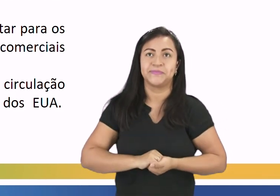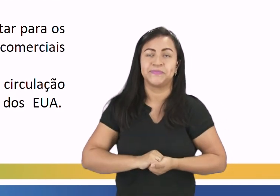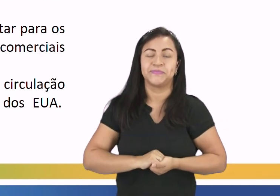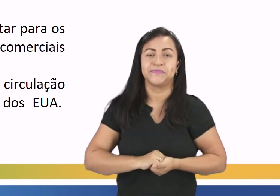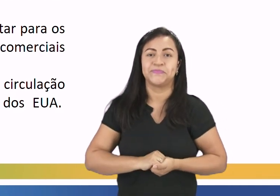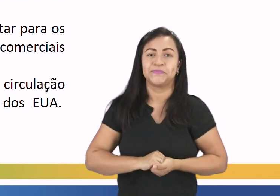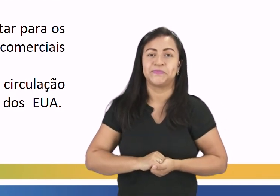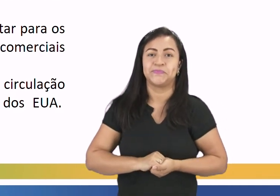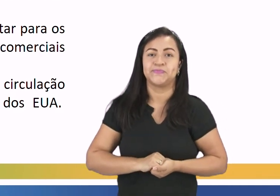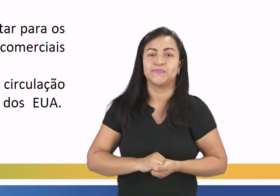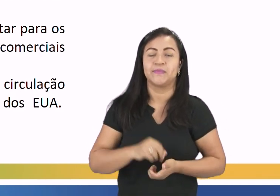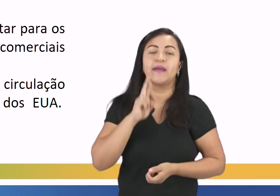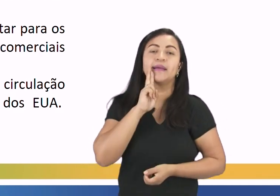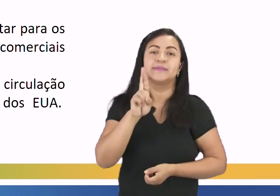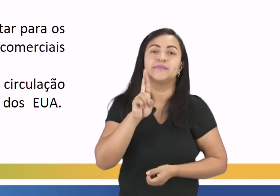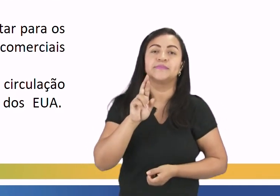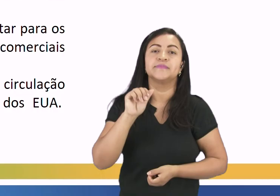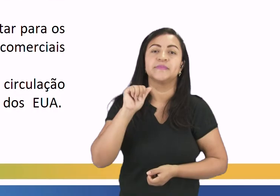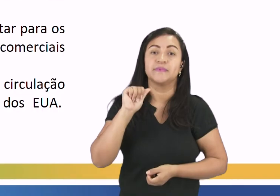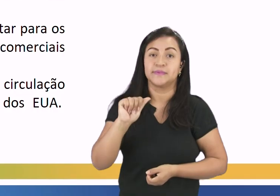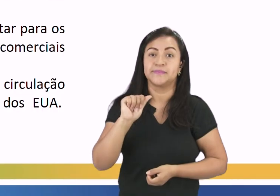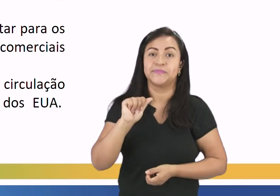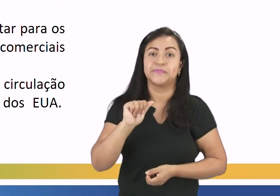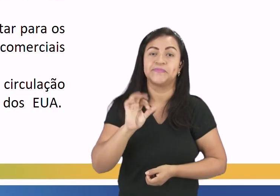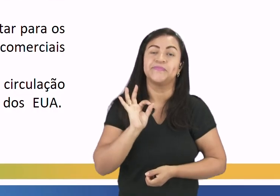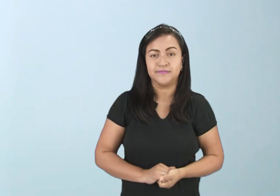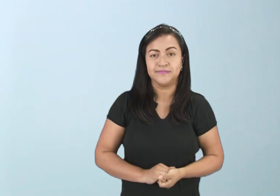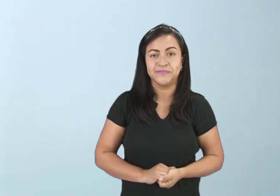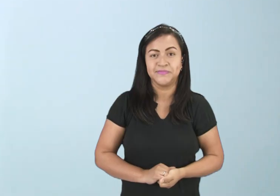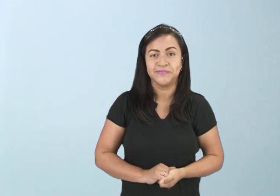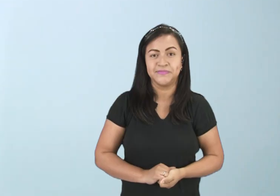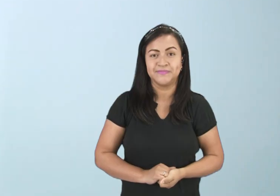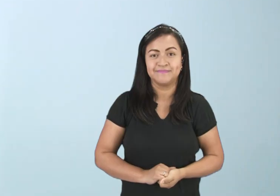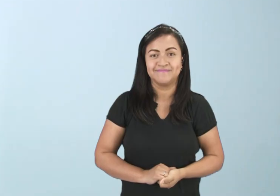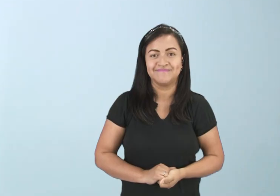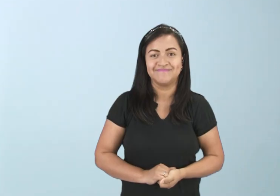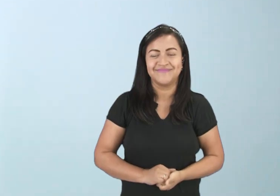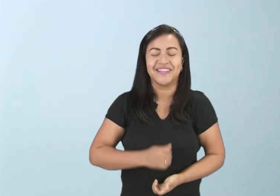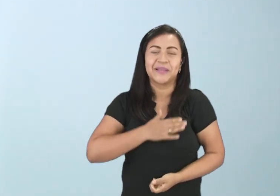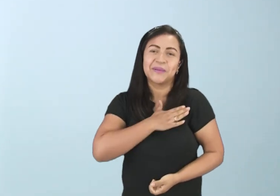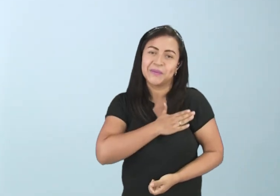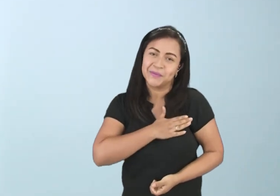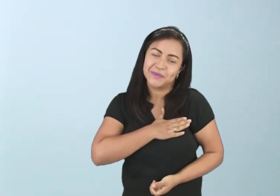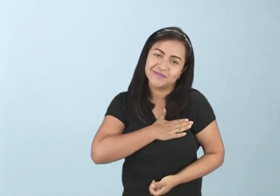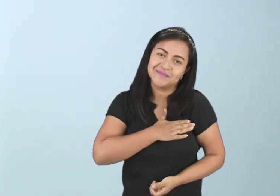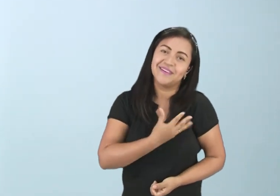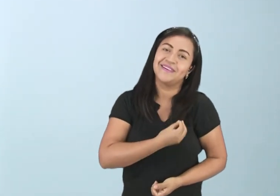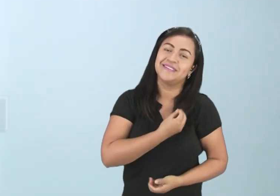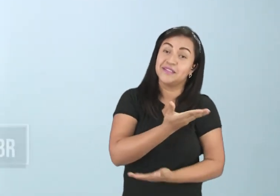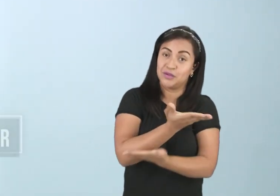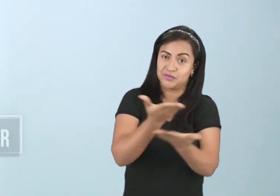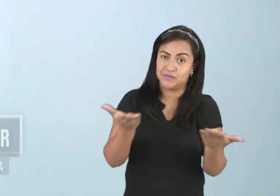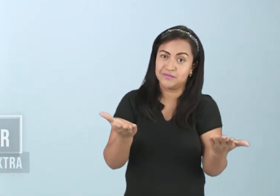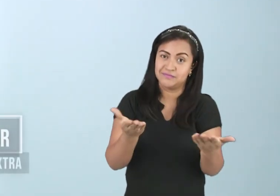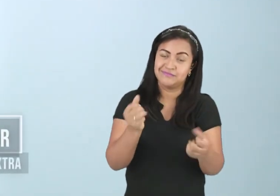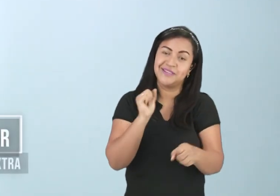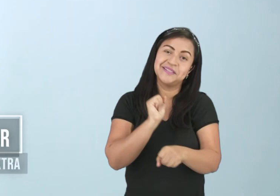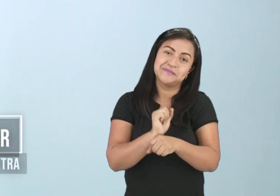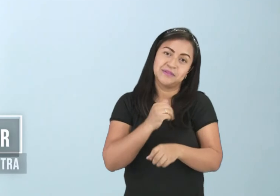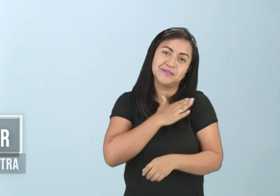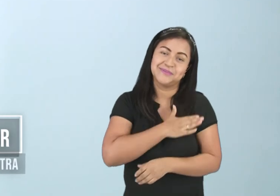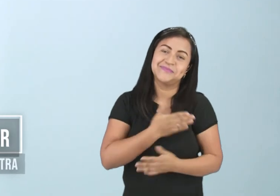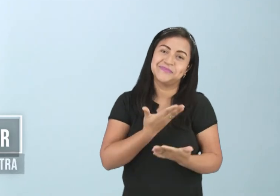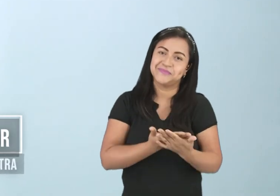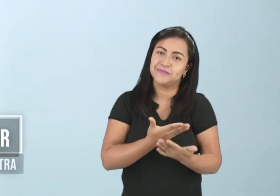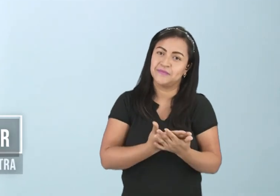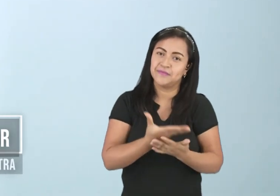resposta correta é a letra A. Foi um prazer estar com vocês, eu espero que tenham gostado da